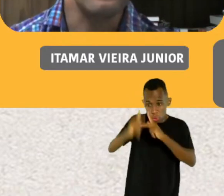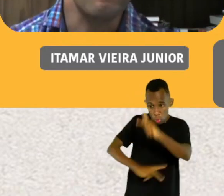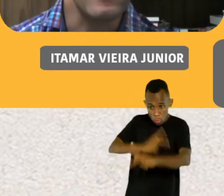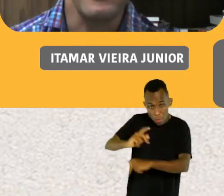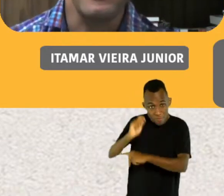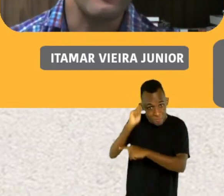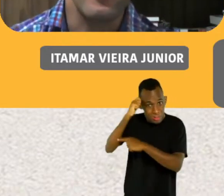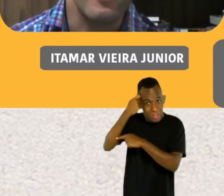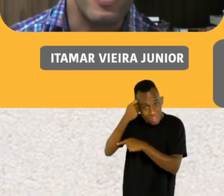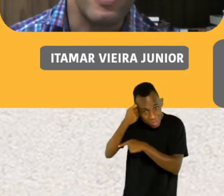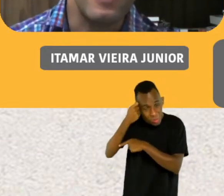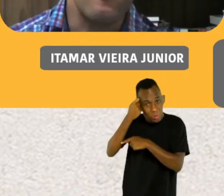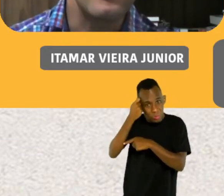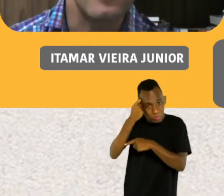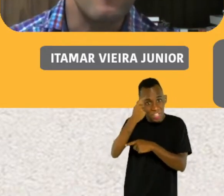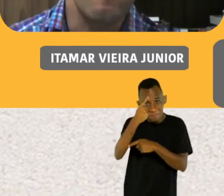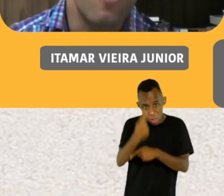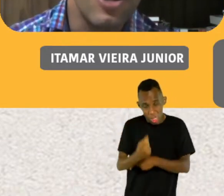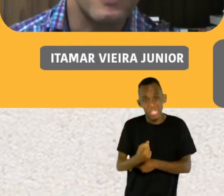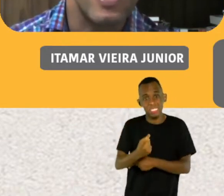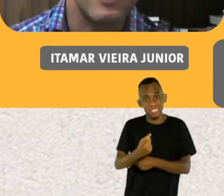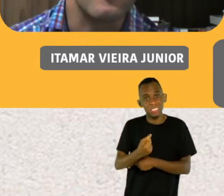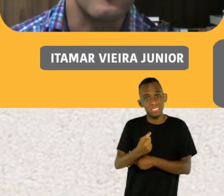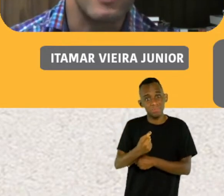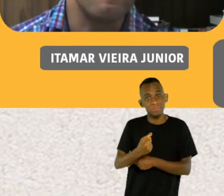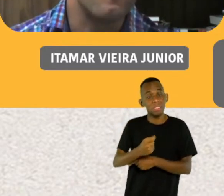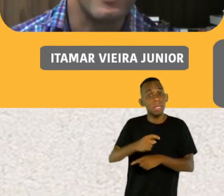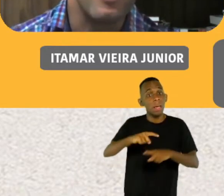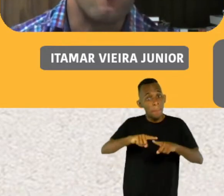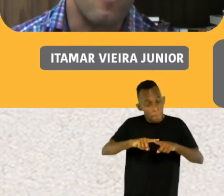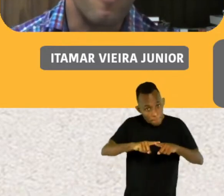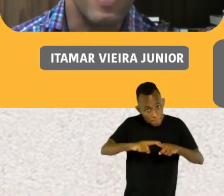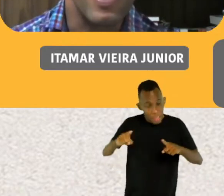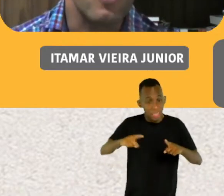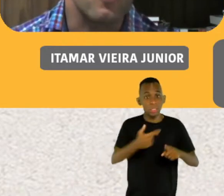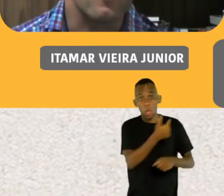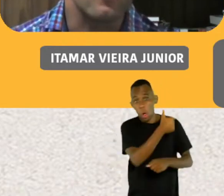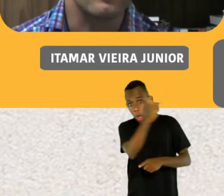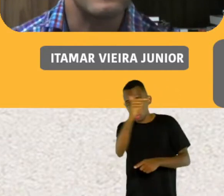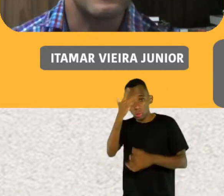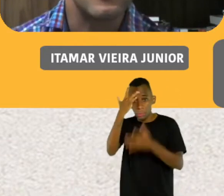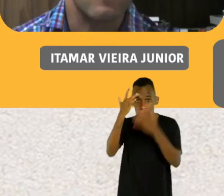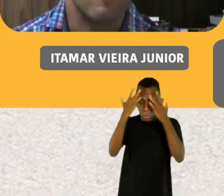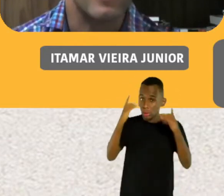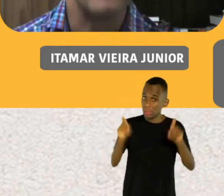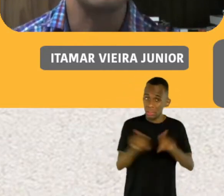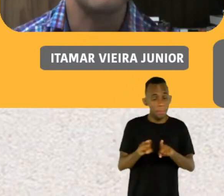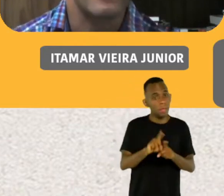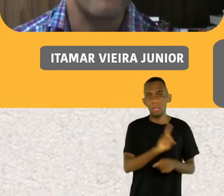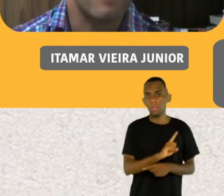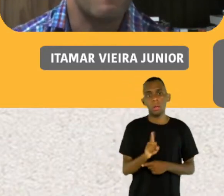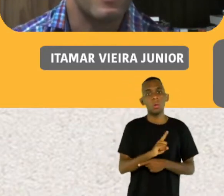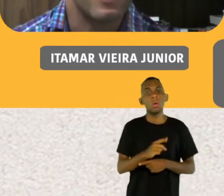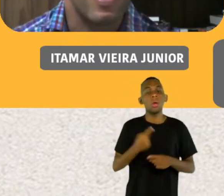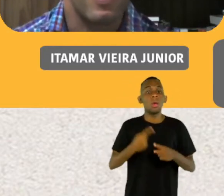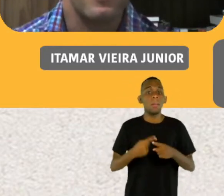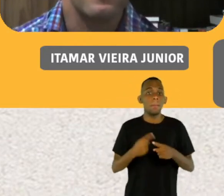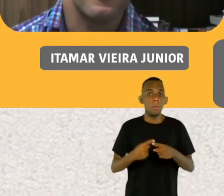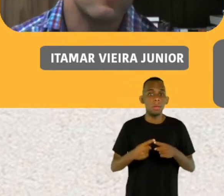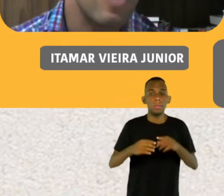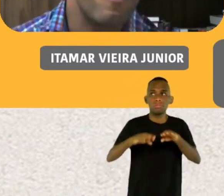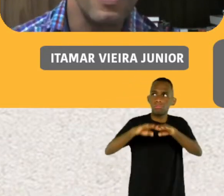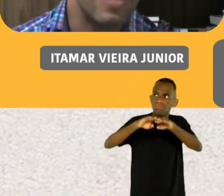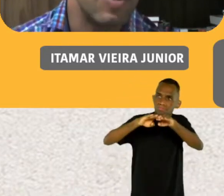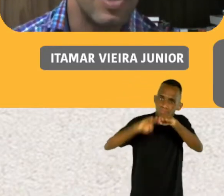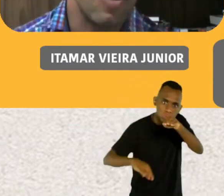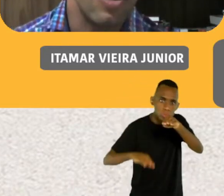elas também não estão imunes a isso, né? Porque, em algum momento, toda essa desigualdade vai reverberar na